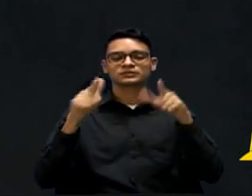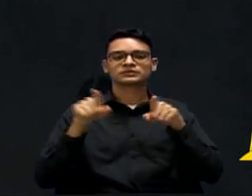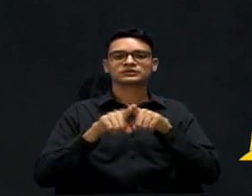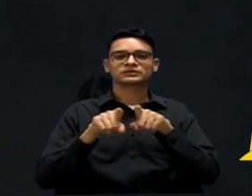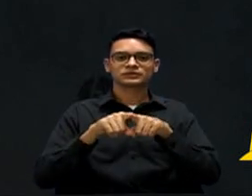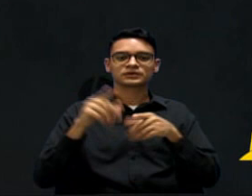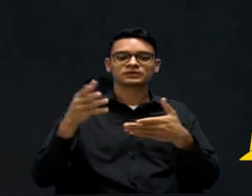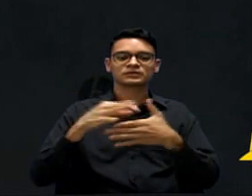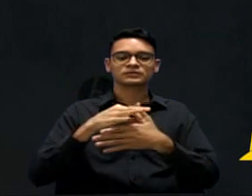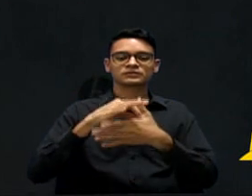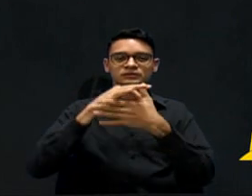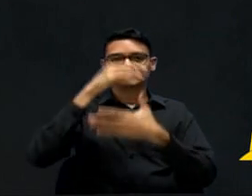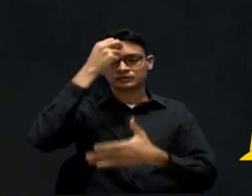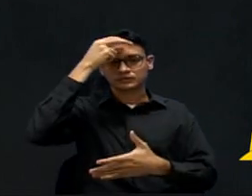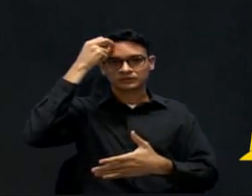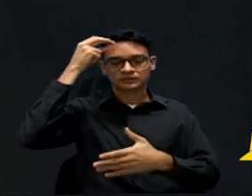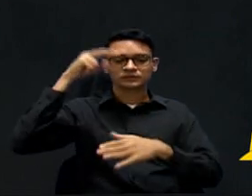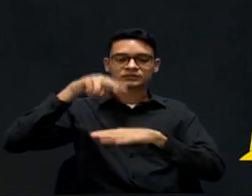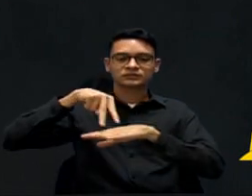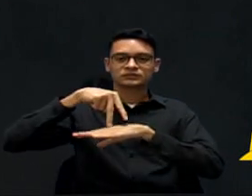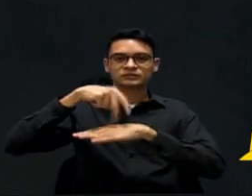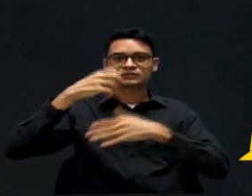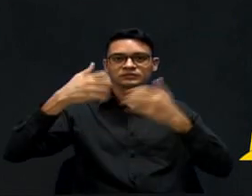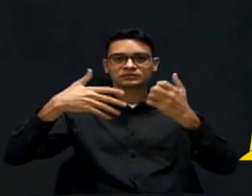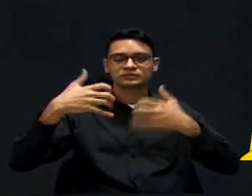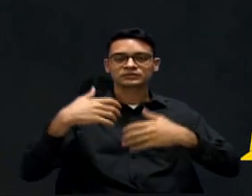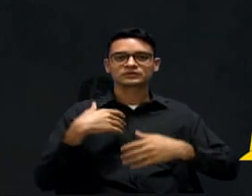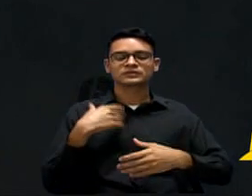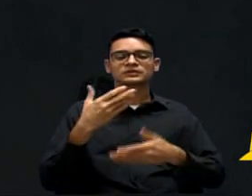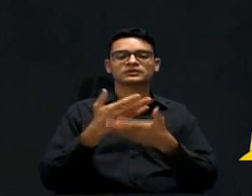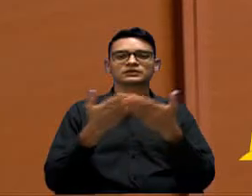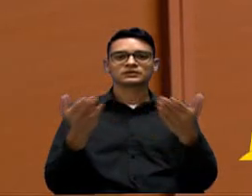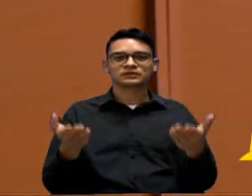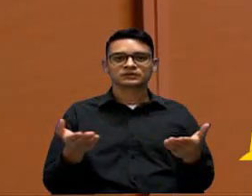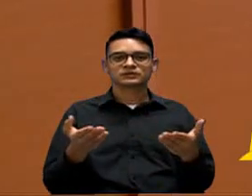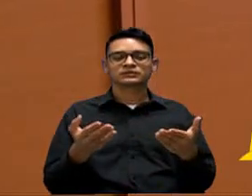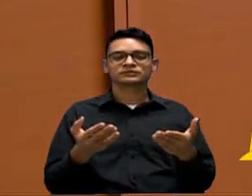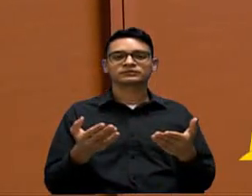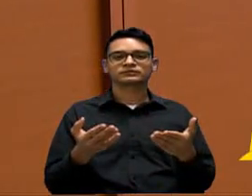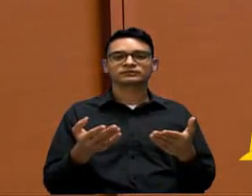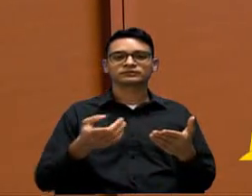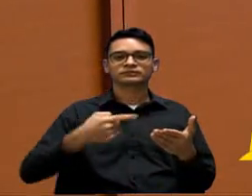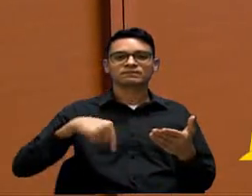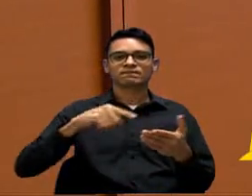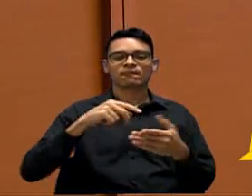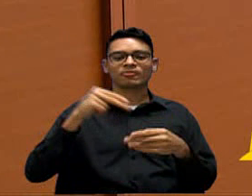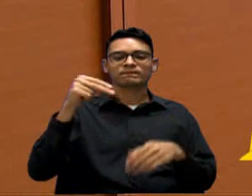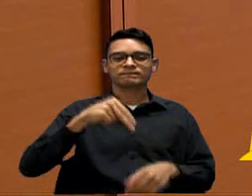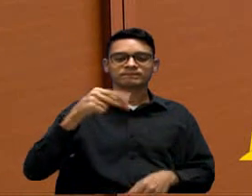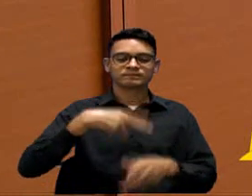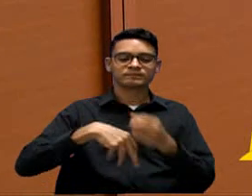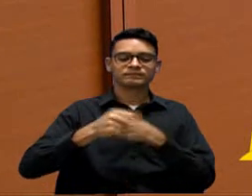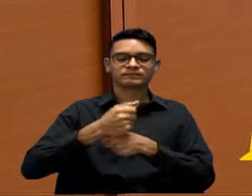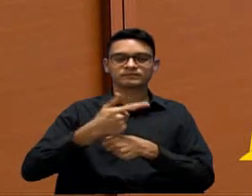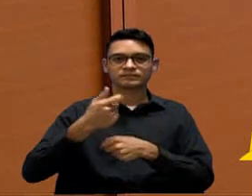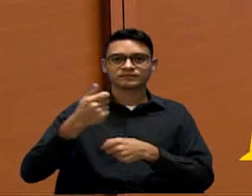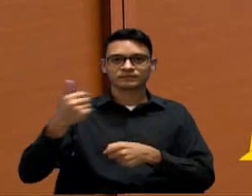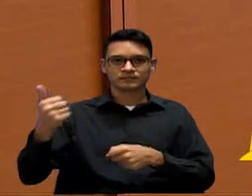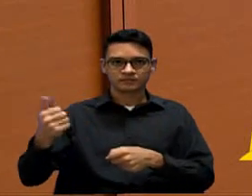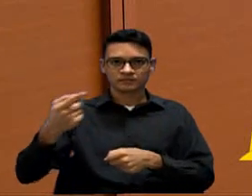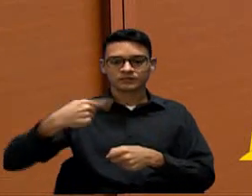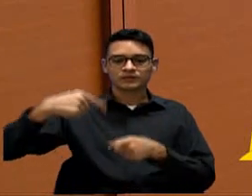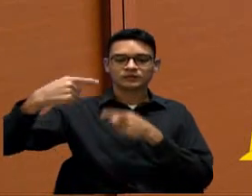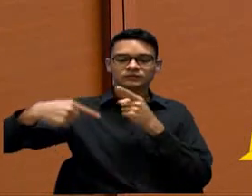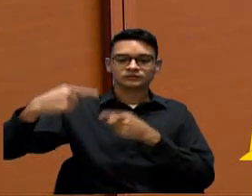o líder do prefeito. Senhor presidente, senhores vereadores e vereadoras, em novembro do ano passado, nós discutimos